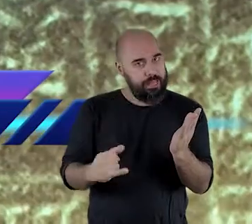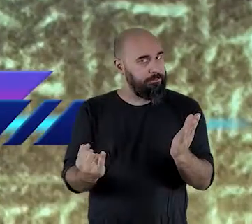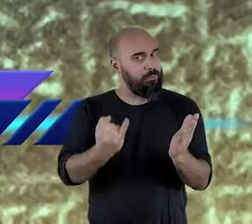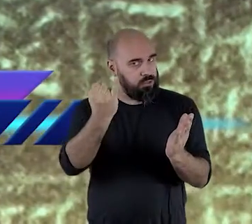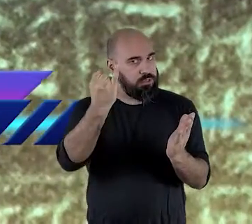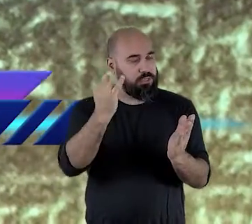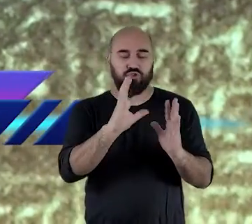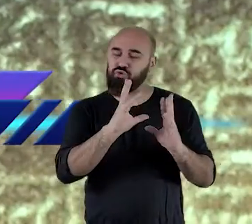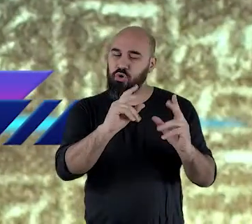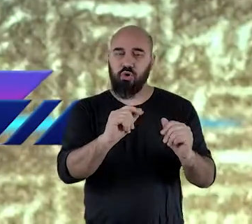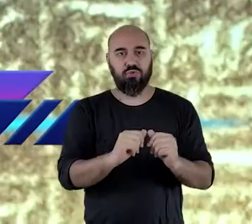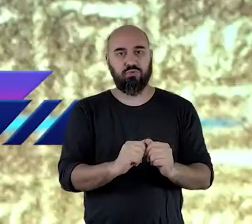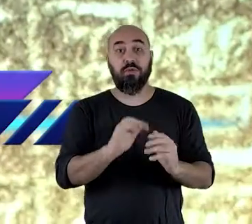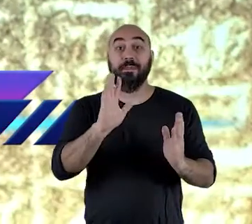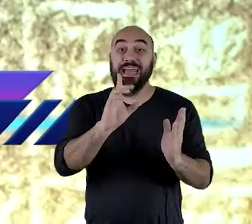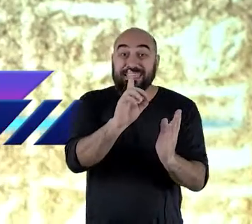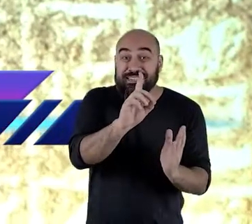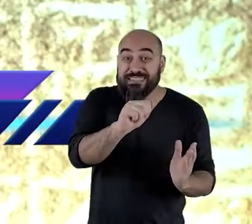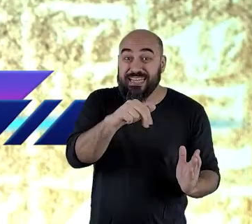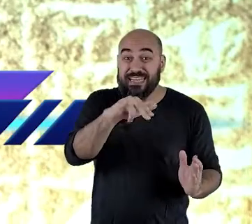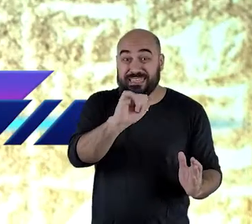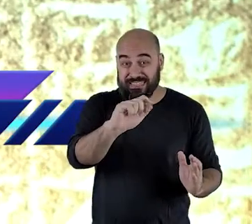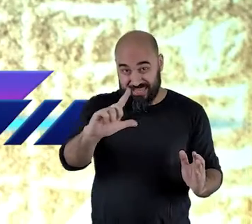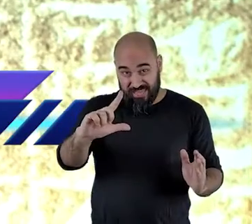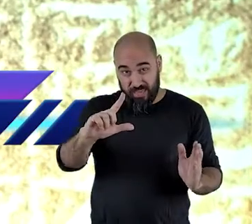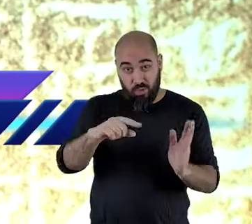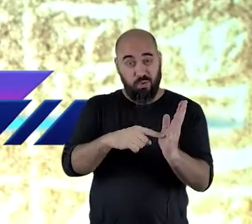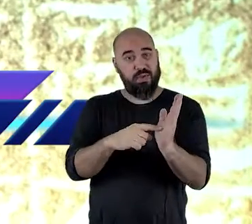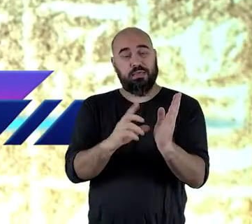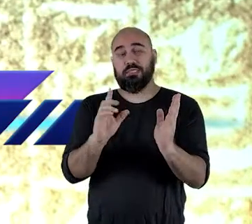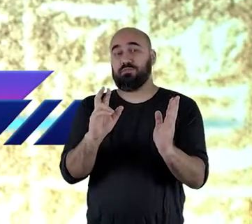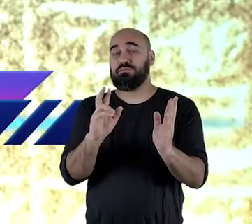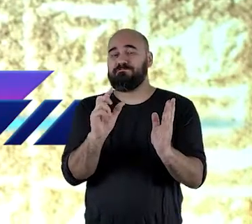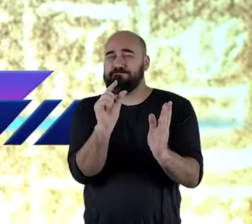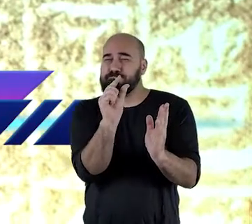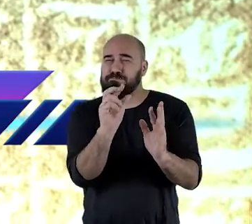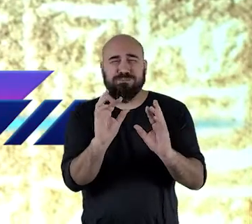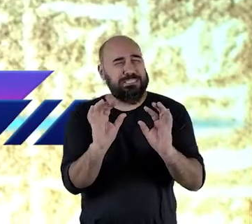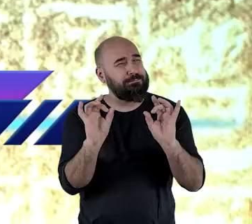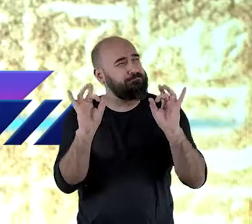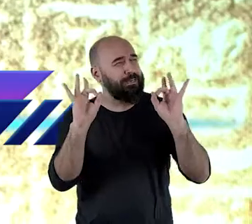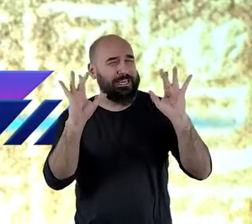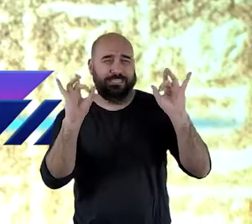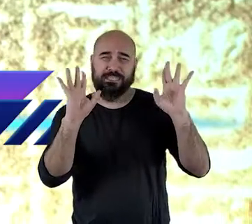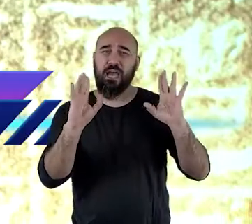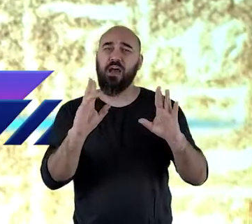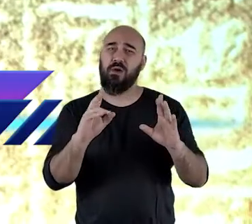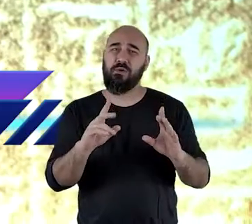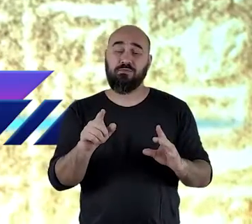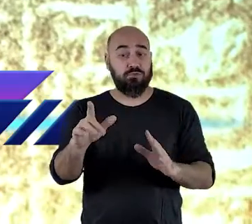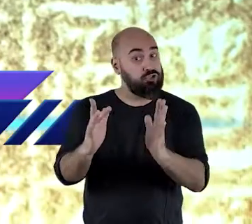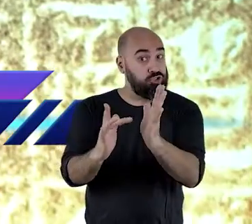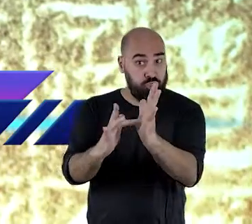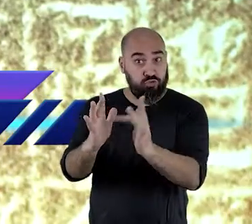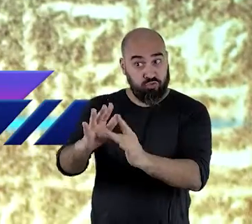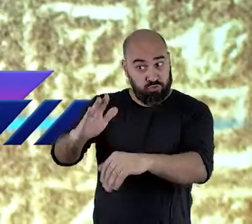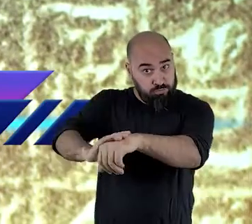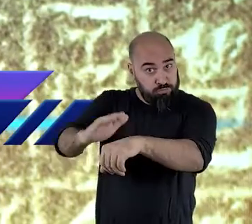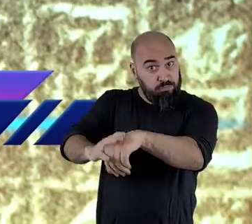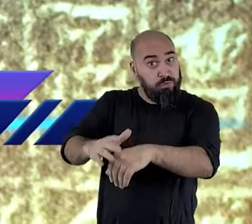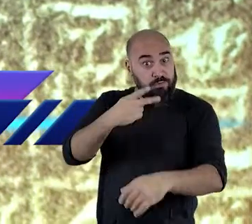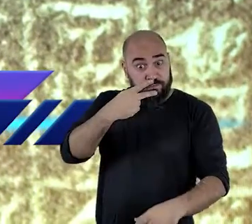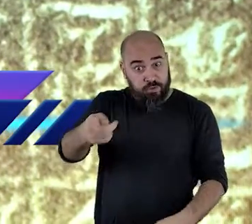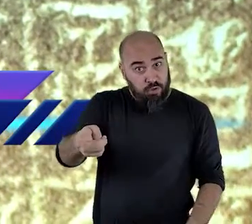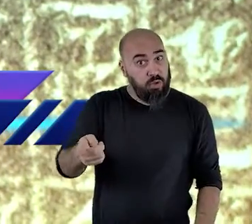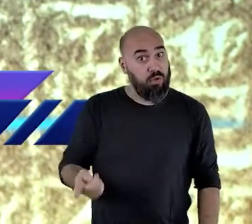Daniel, ele foi destacado de maneira especial pelo próprio Jesus. E é por isso